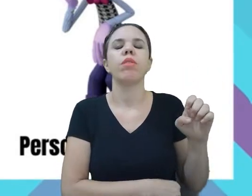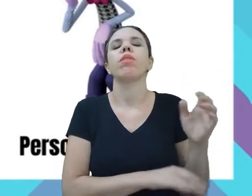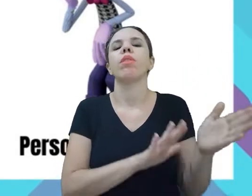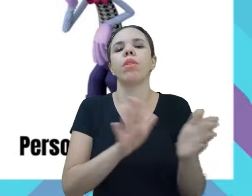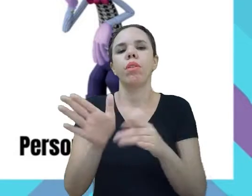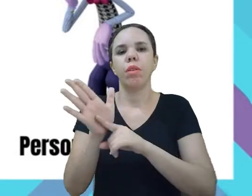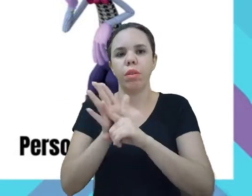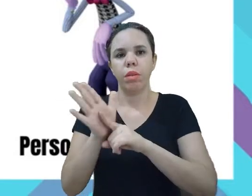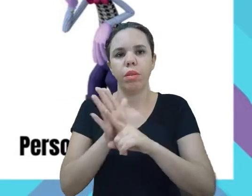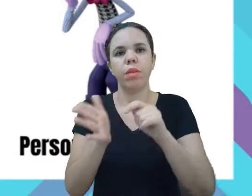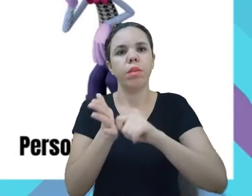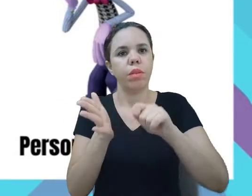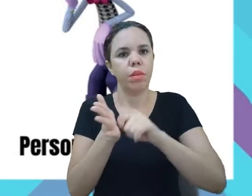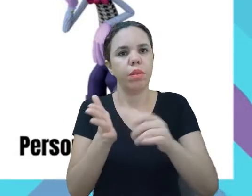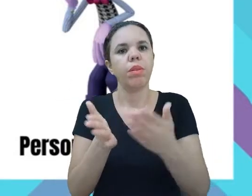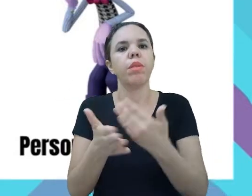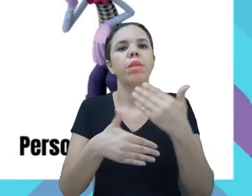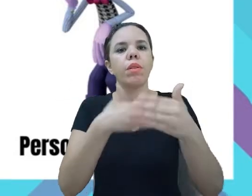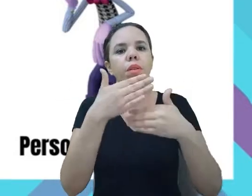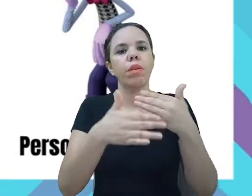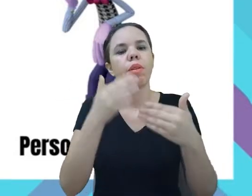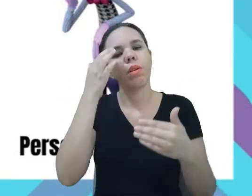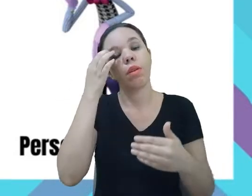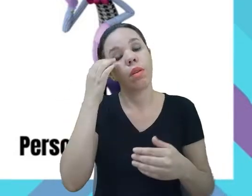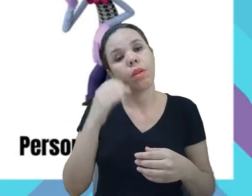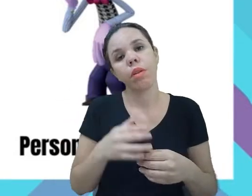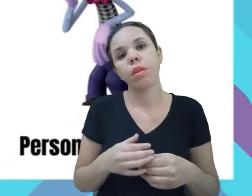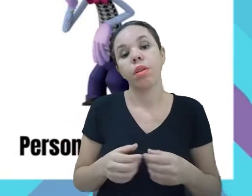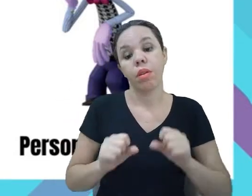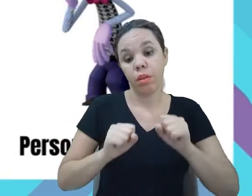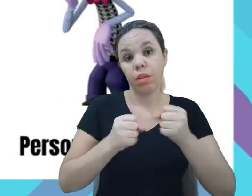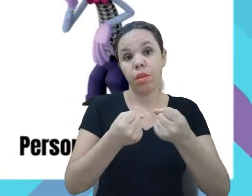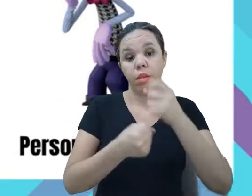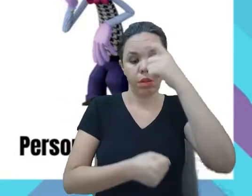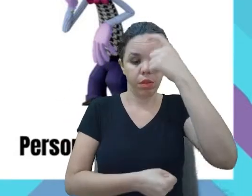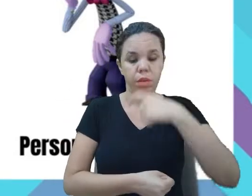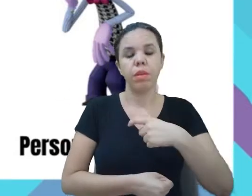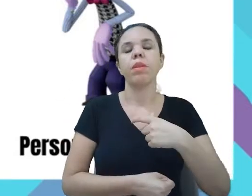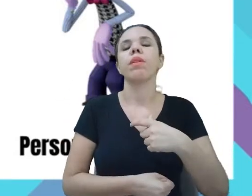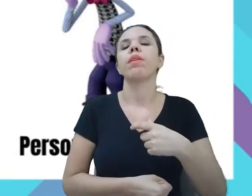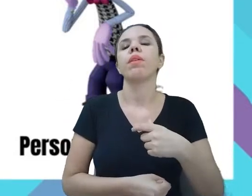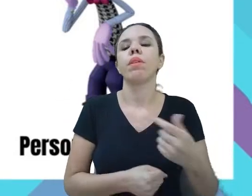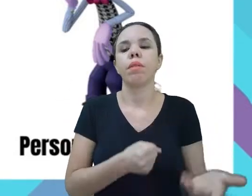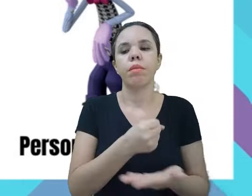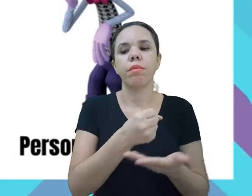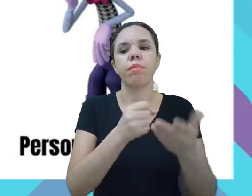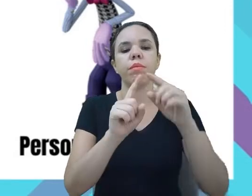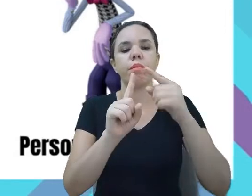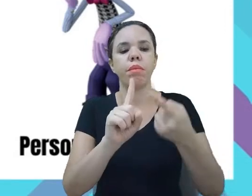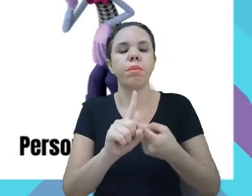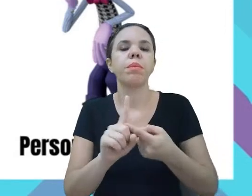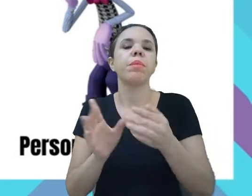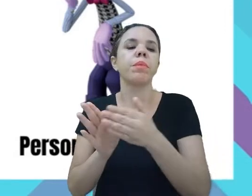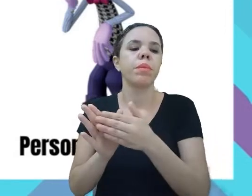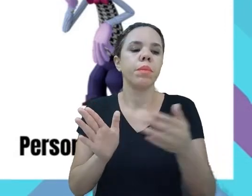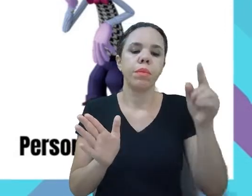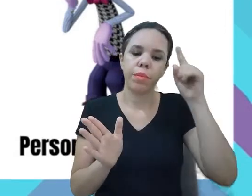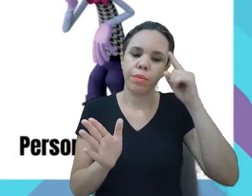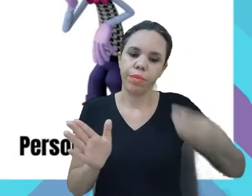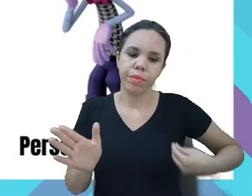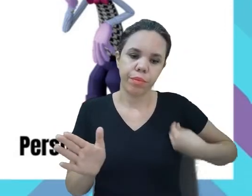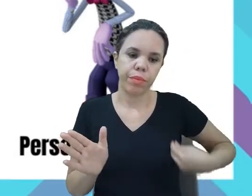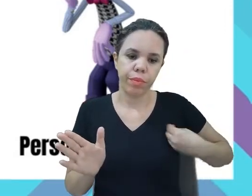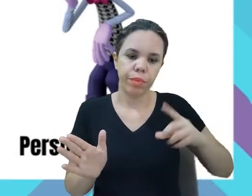que ocorre na fase da sustentação, segundo Lowen, essa defesa se estrutura na fase pré-natal e